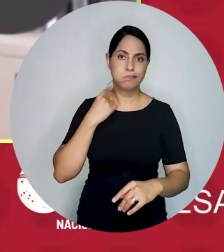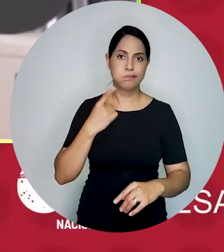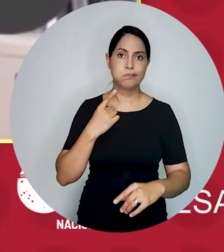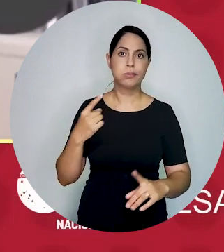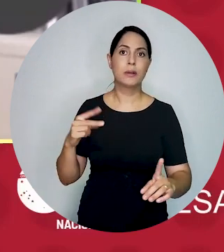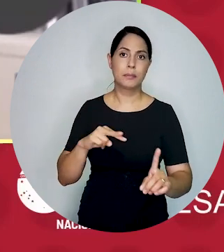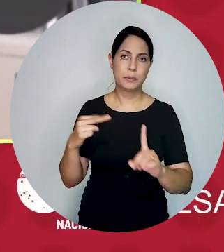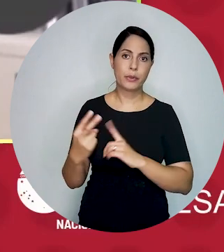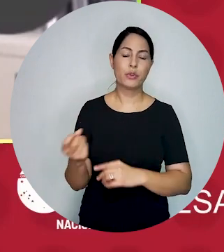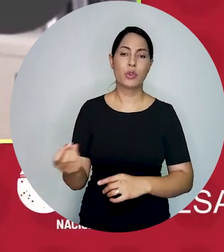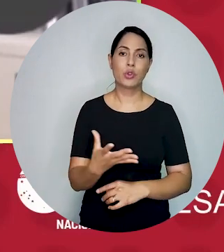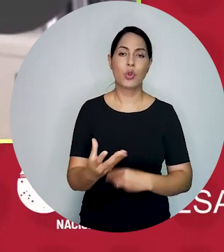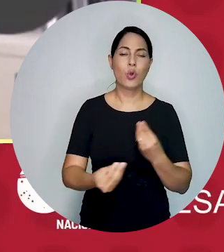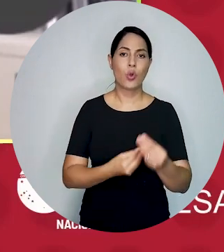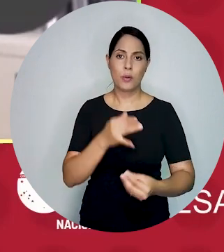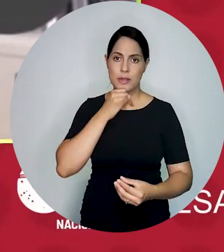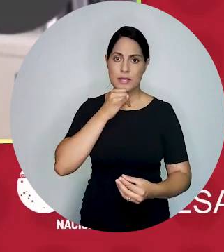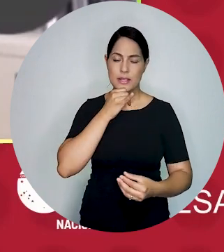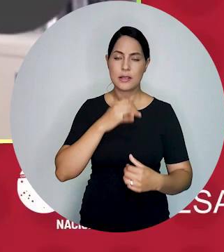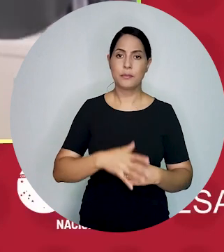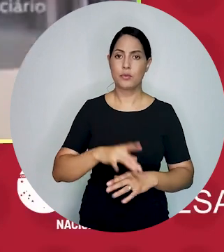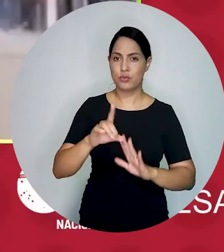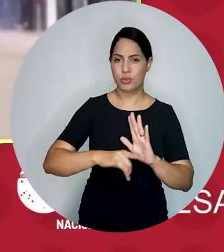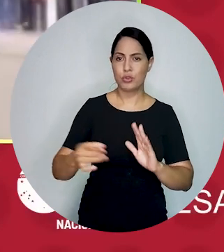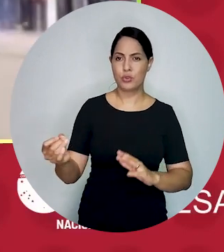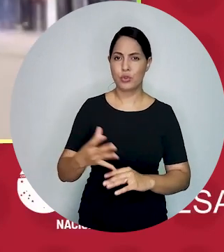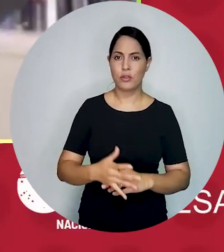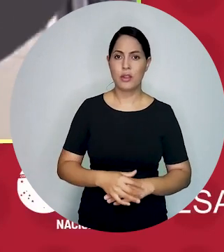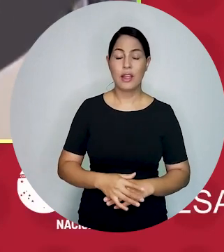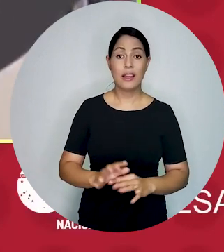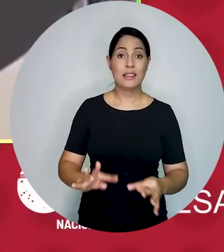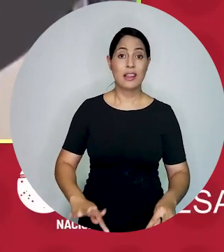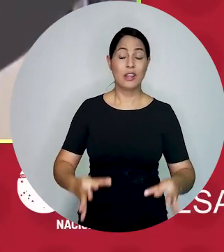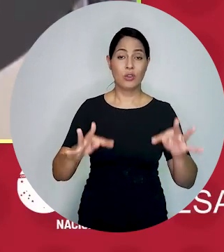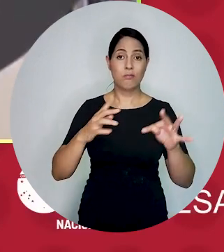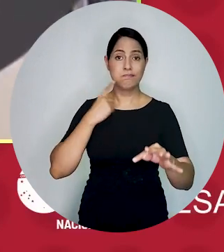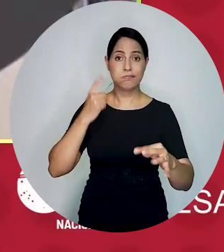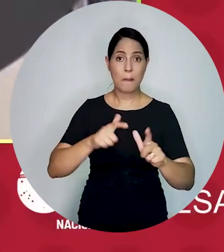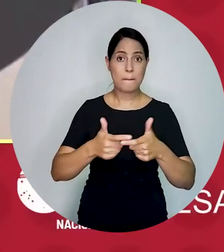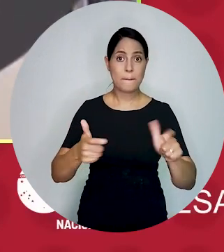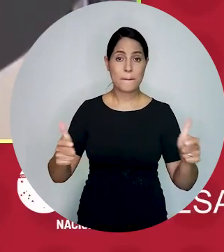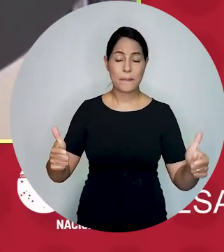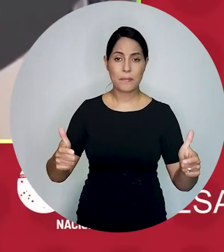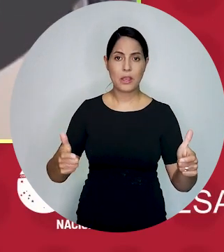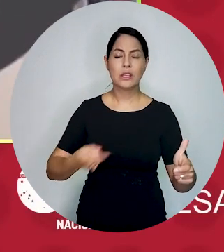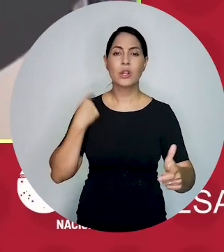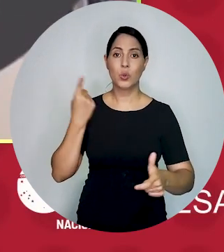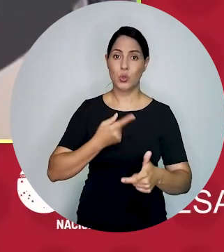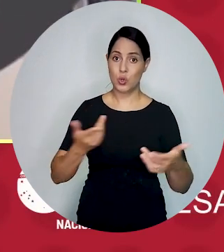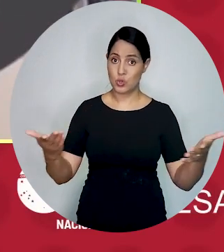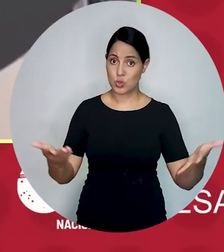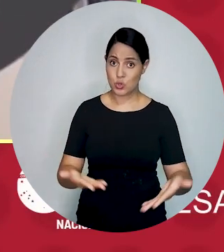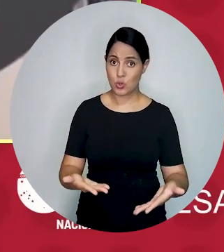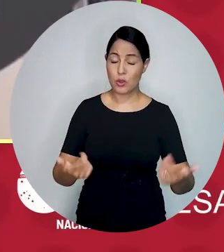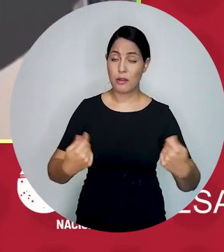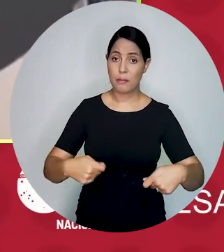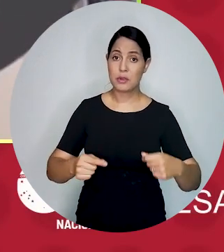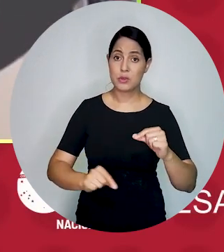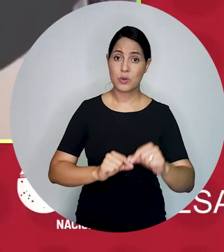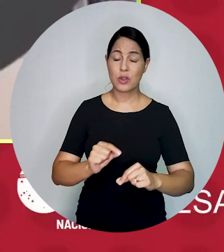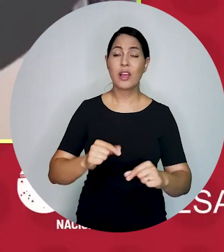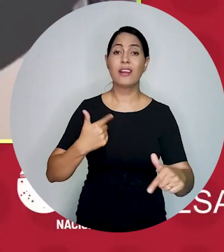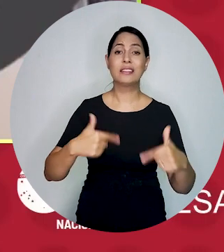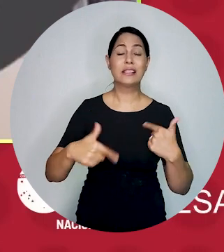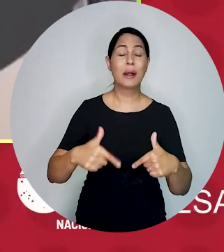que nós caminhamos por uma advocacia aumentada por tecnologia. Ou seja, isso quer dizer que nós hoje temos que trabalhar